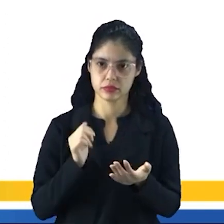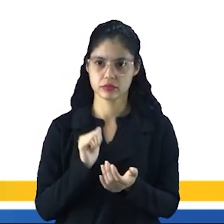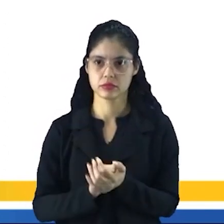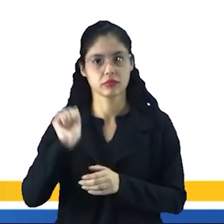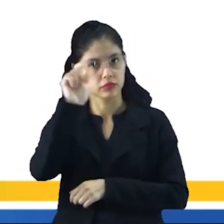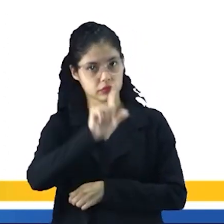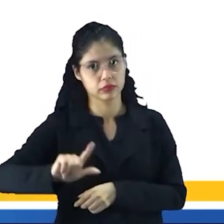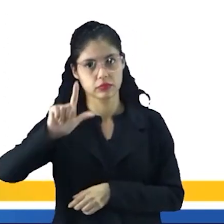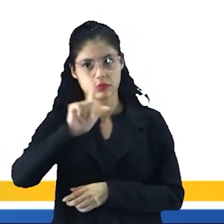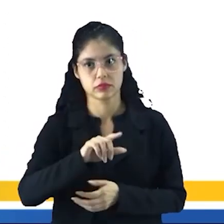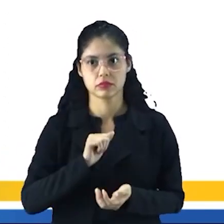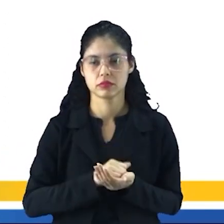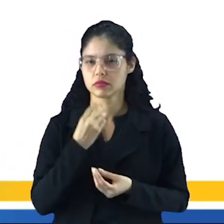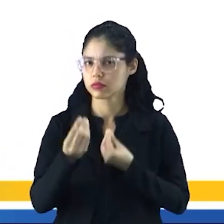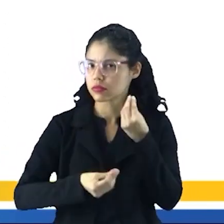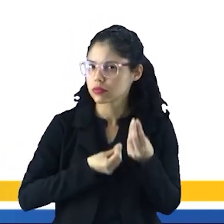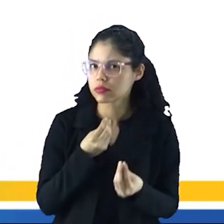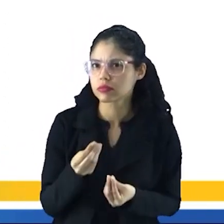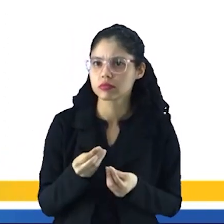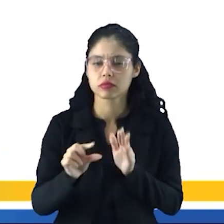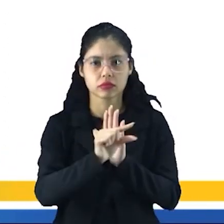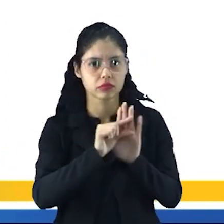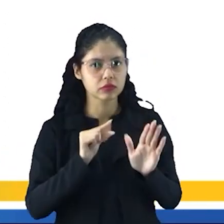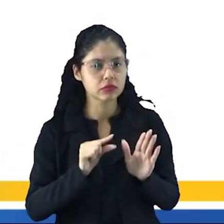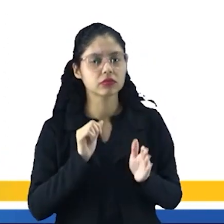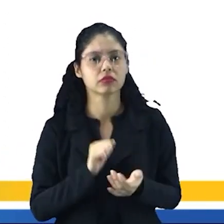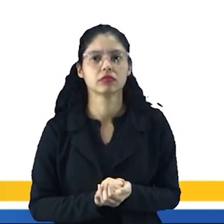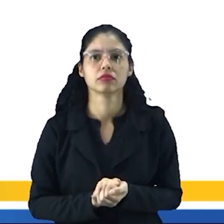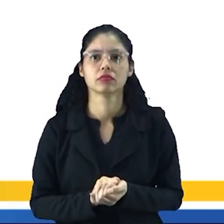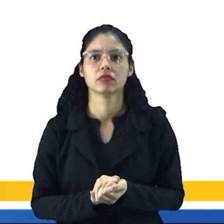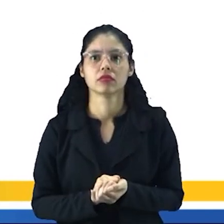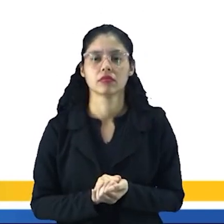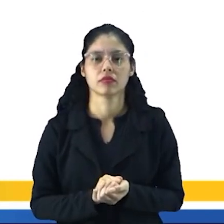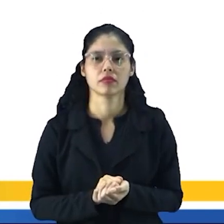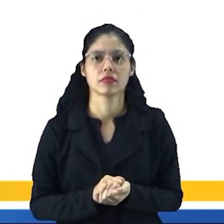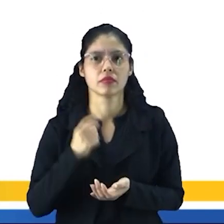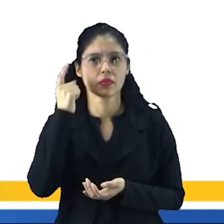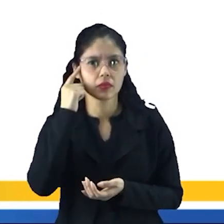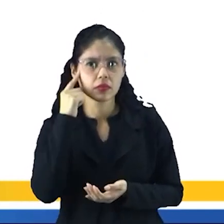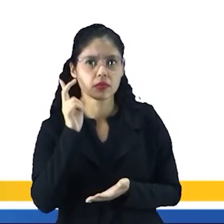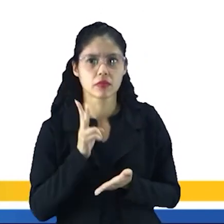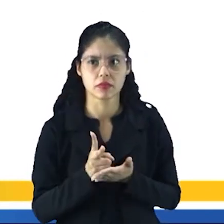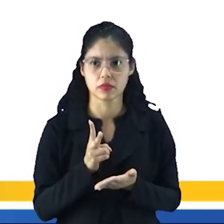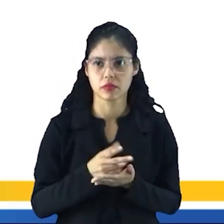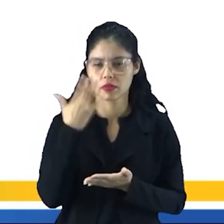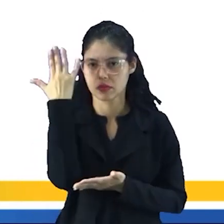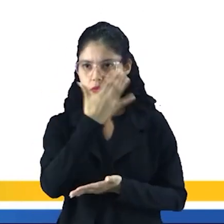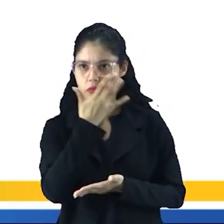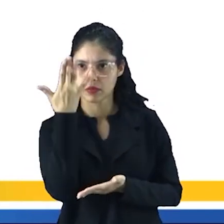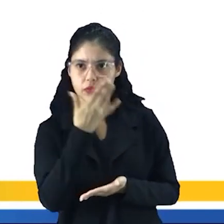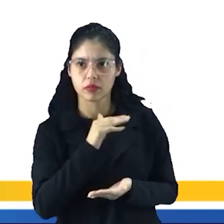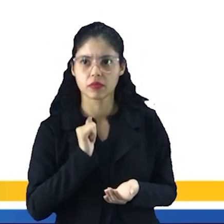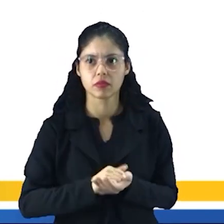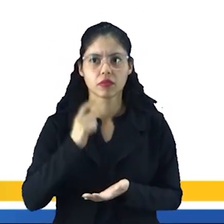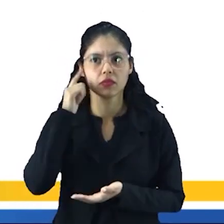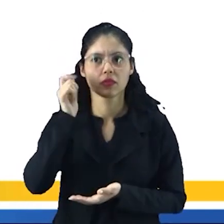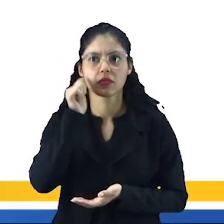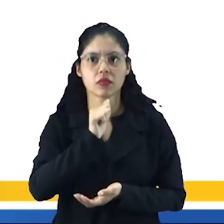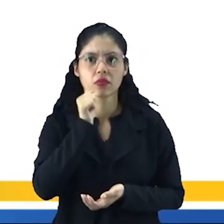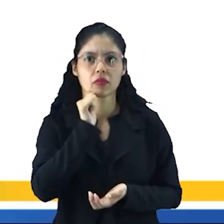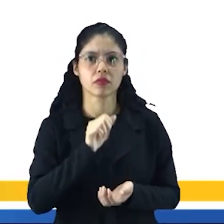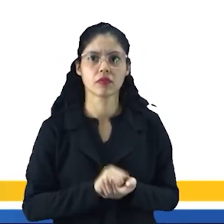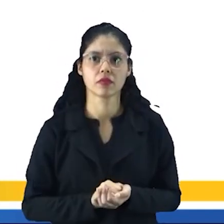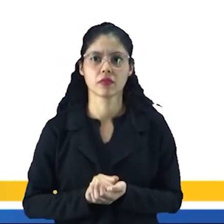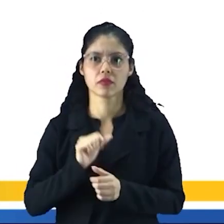da literatura. Como é que esses versos retratam a obra? Pensem nas meninas cegas inexatas, pensem nas